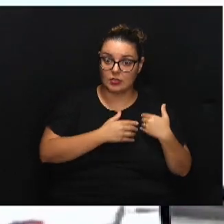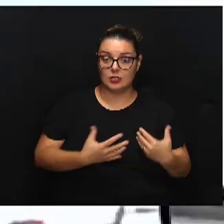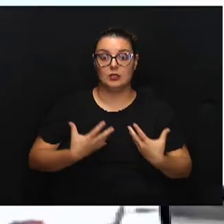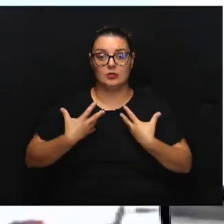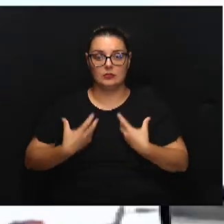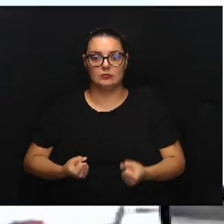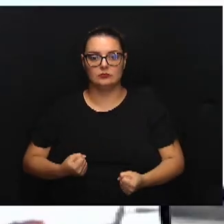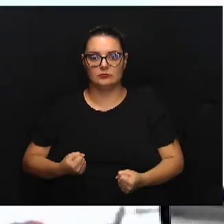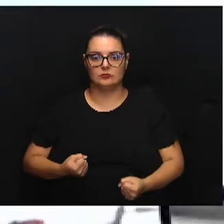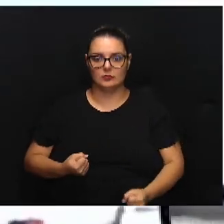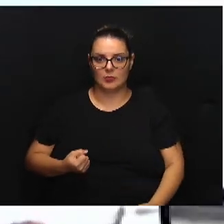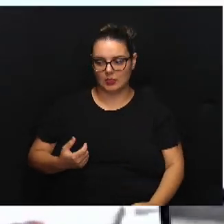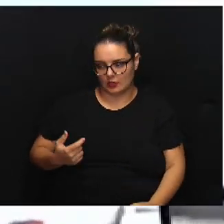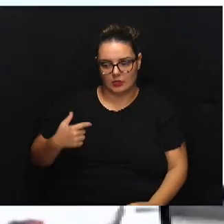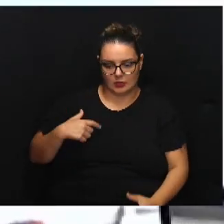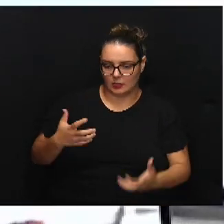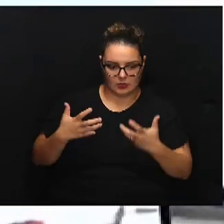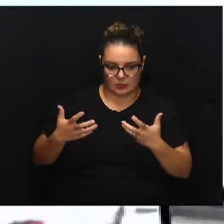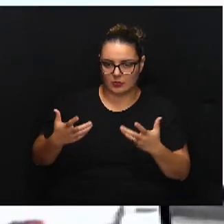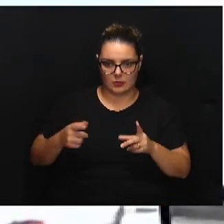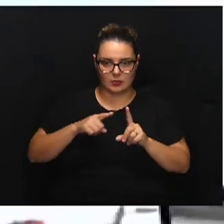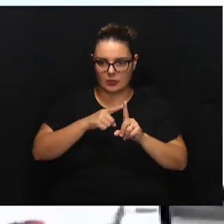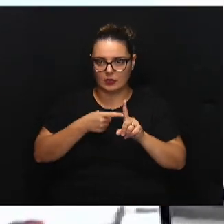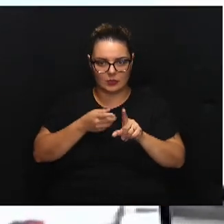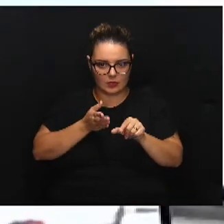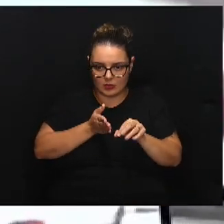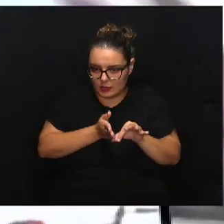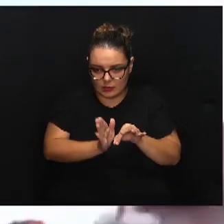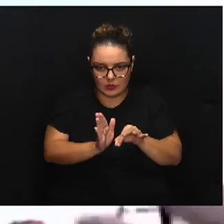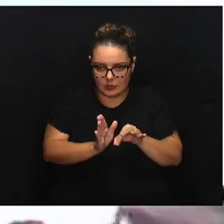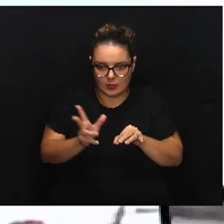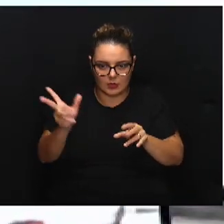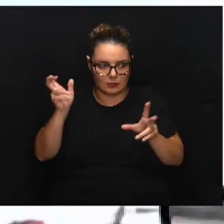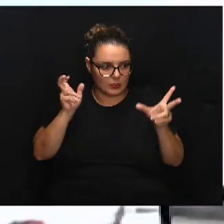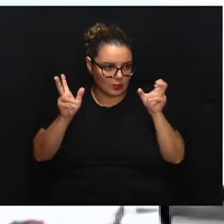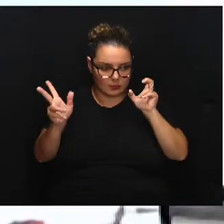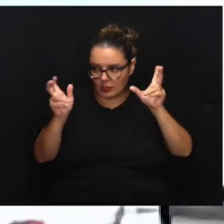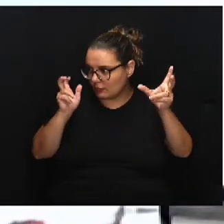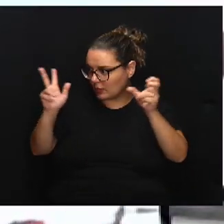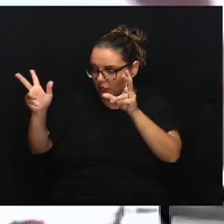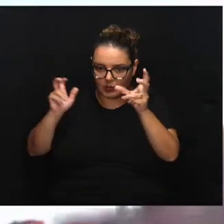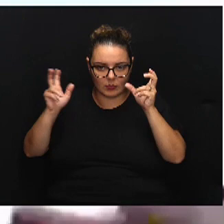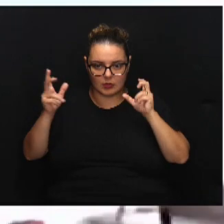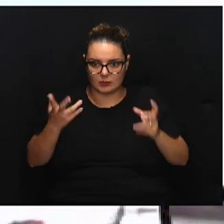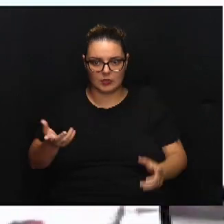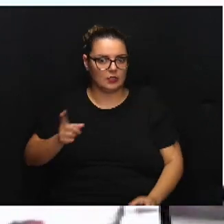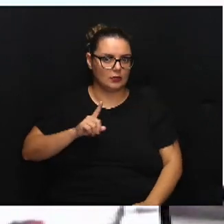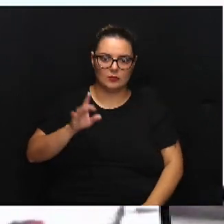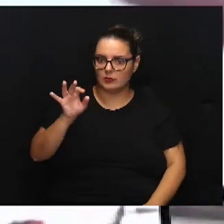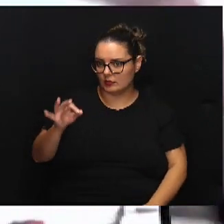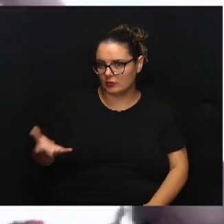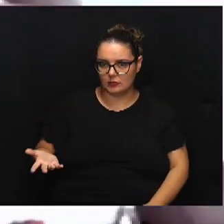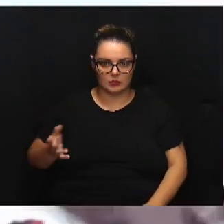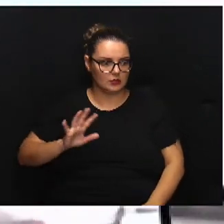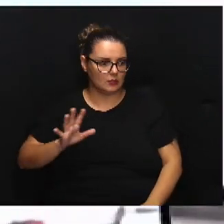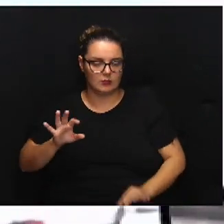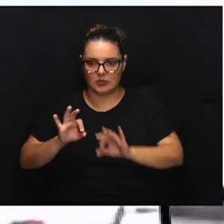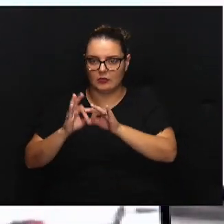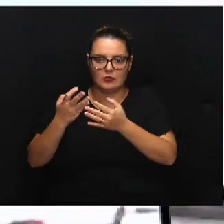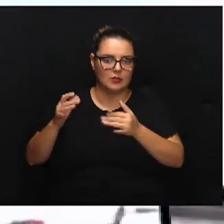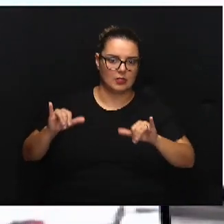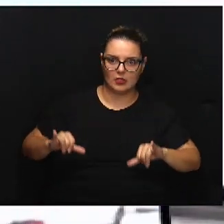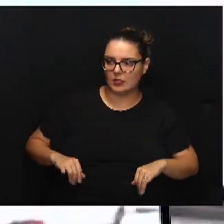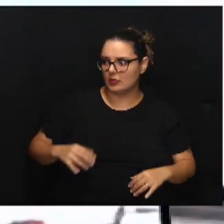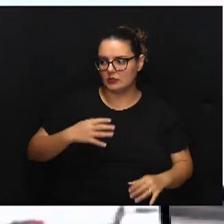que ela diz, não, mas eu gostaria que fosse mesmo um parto vaginal, porque ela ouve tanta coisa, não vai dar certo, minha família, sua família